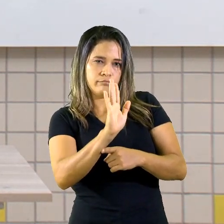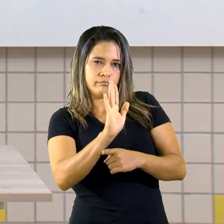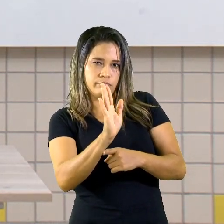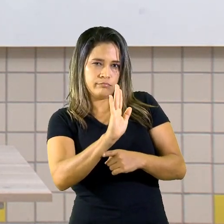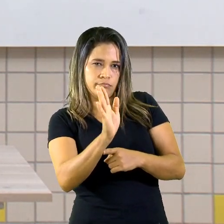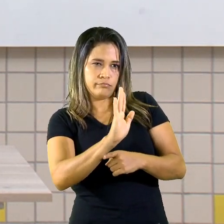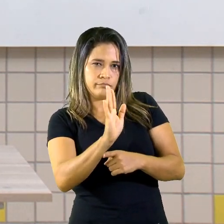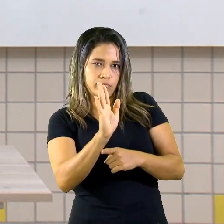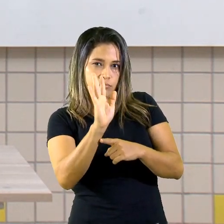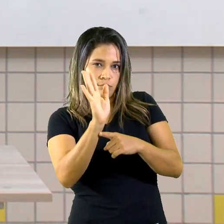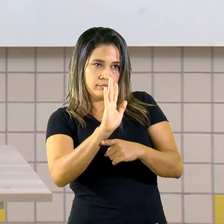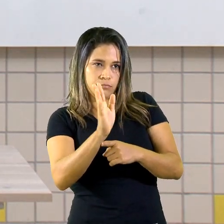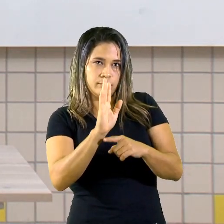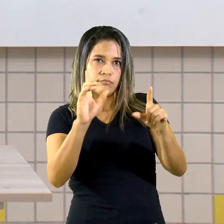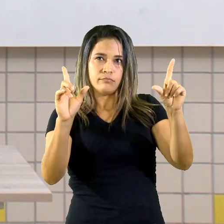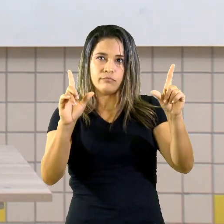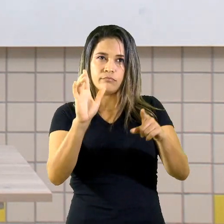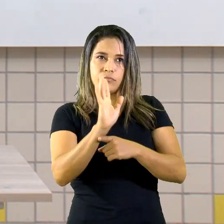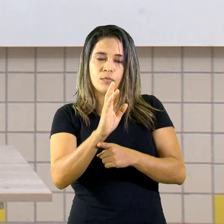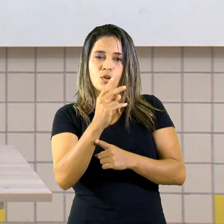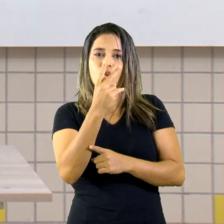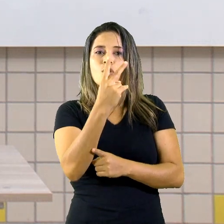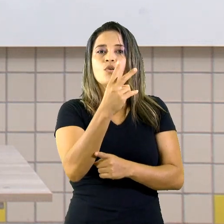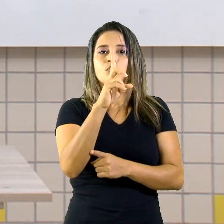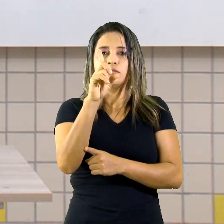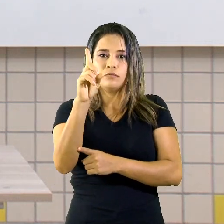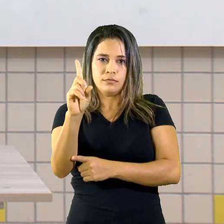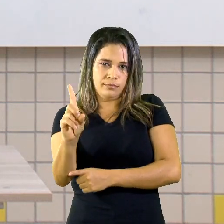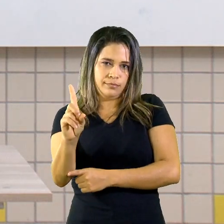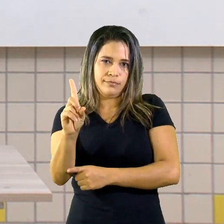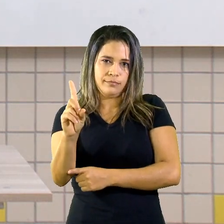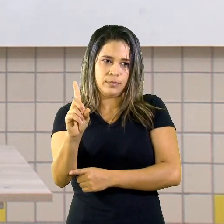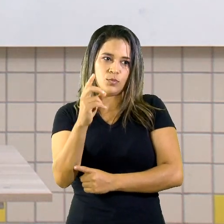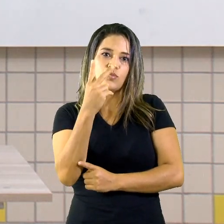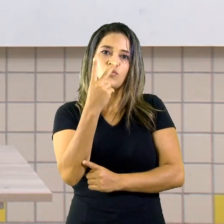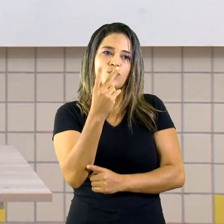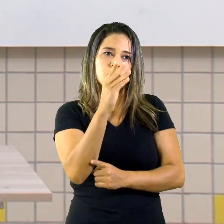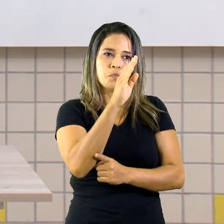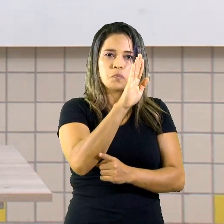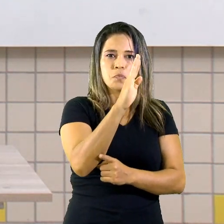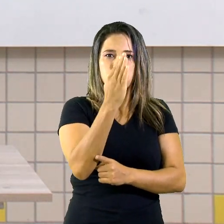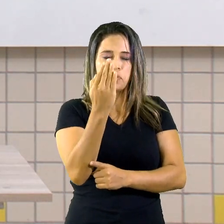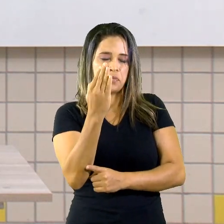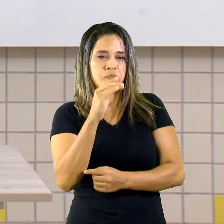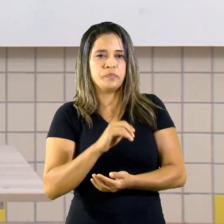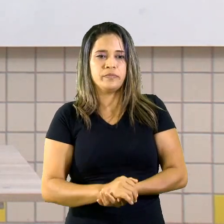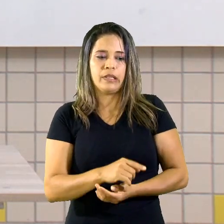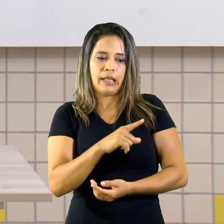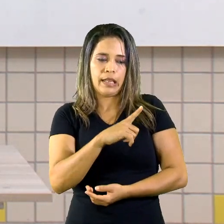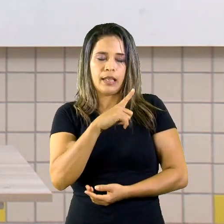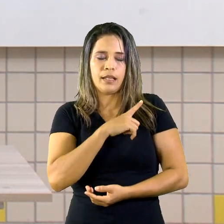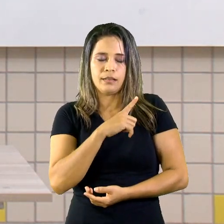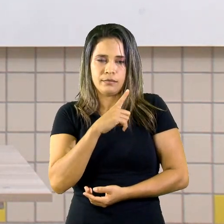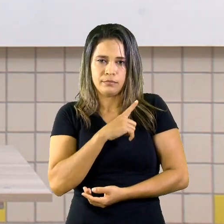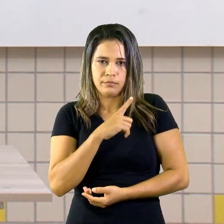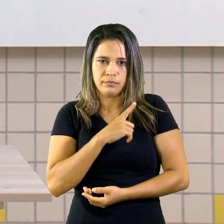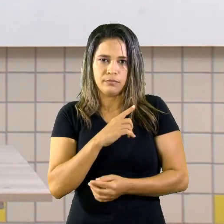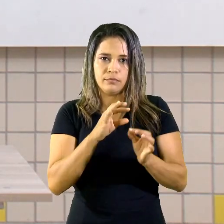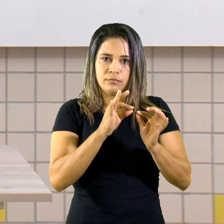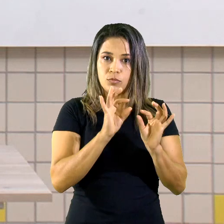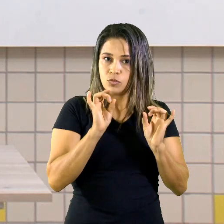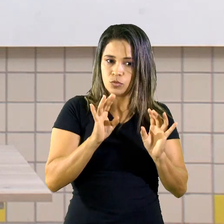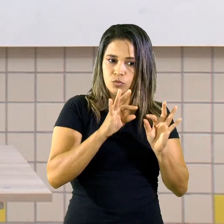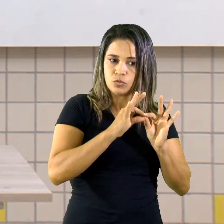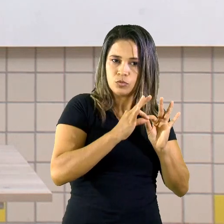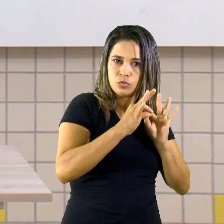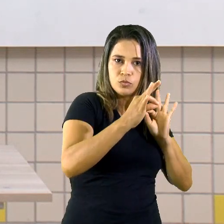um filme 2D, em apenas 2 dimensões. Exatamente. Ela possui apenas